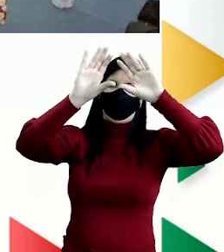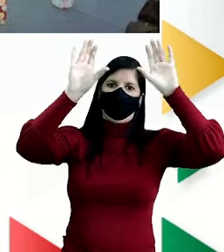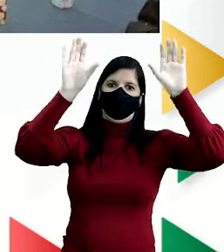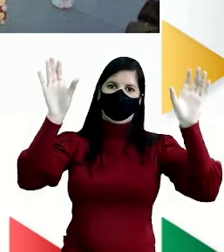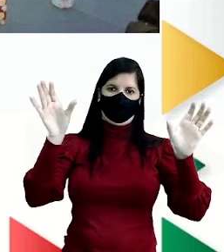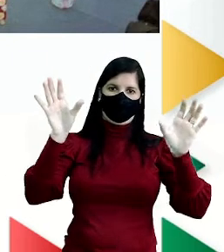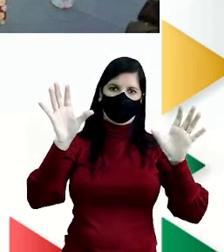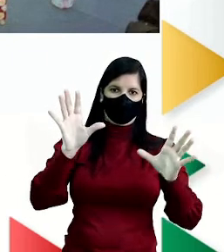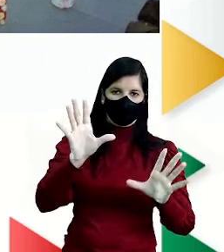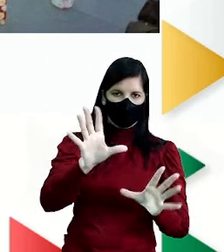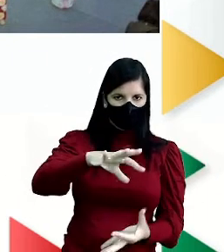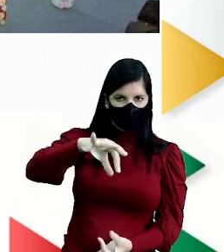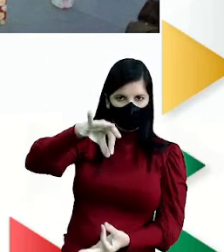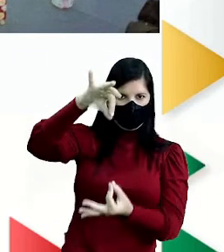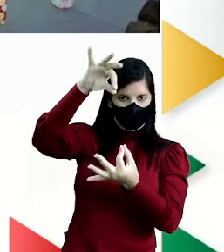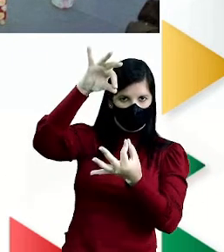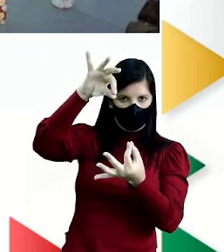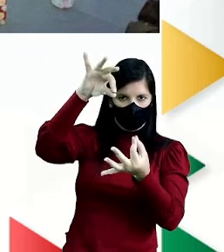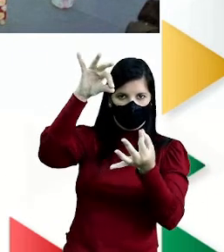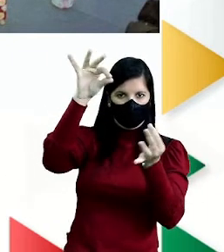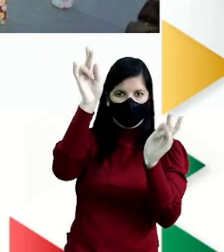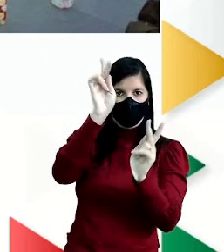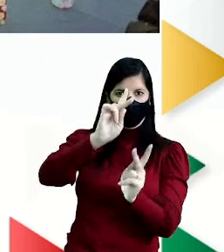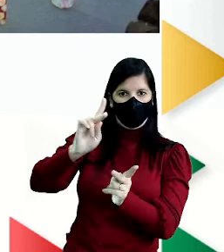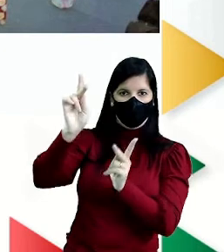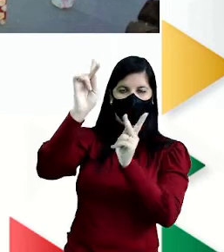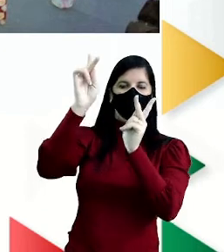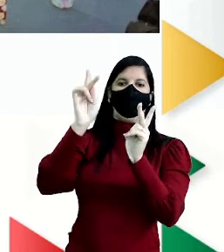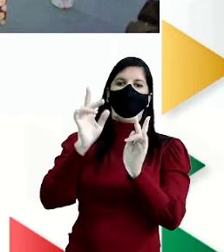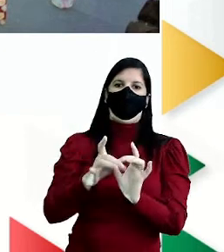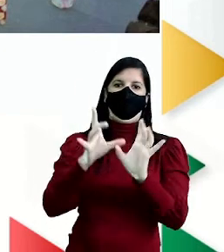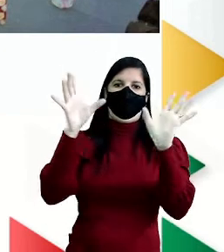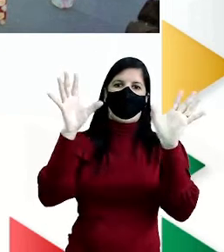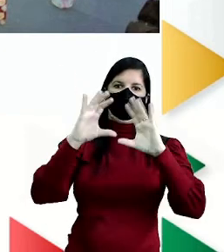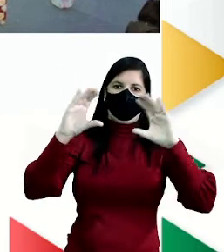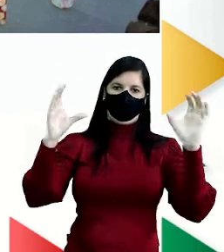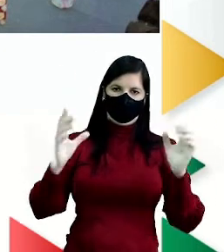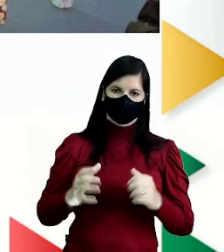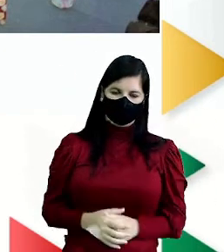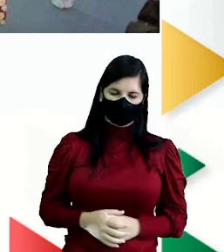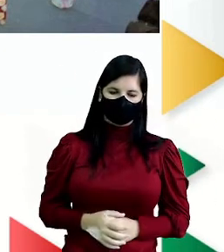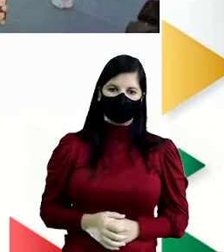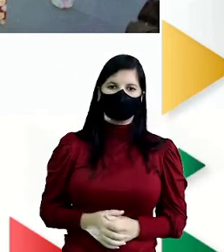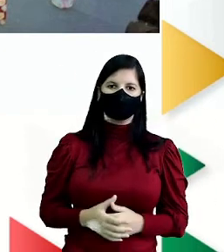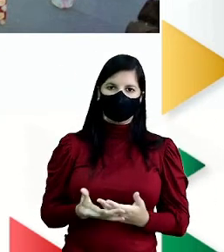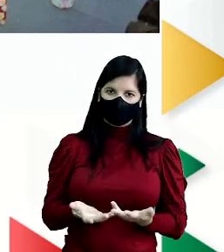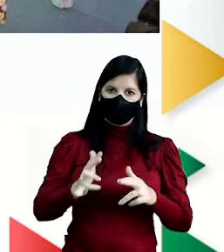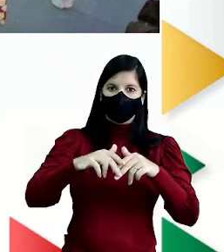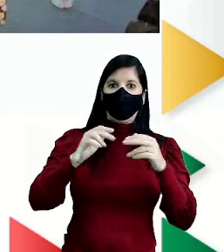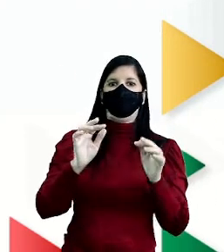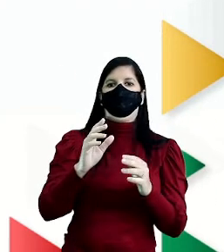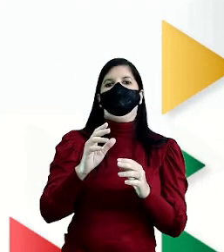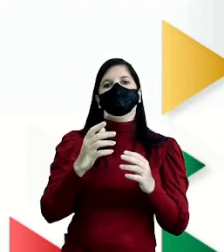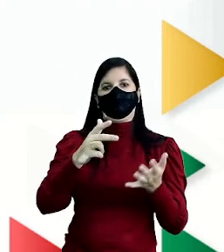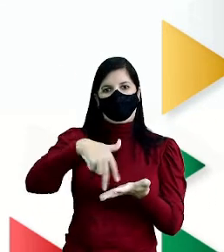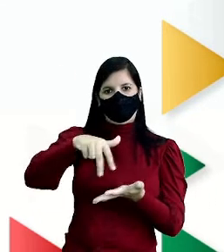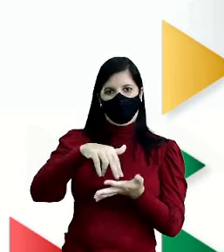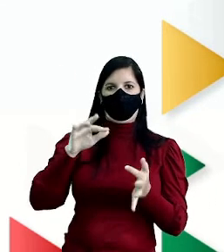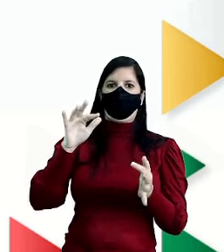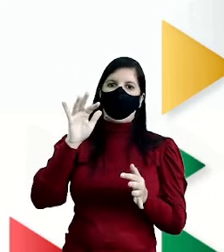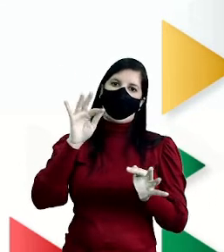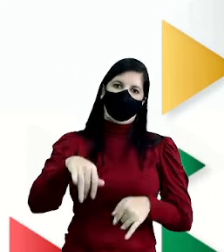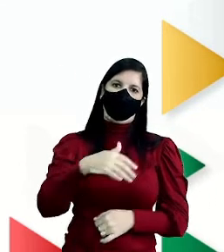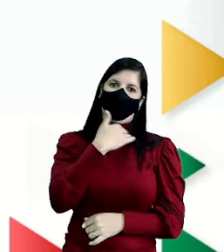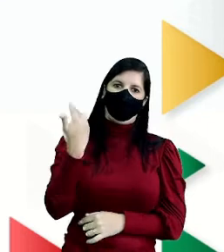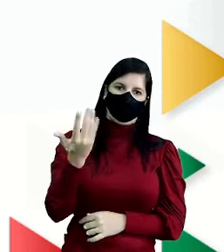espírito conseguiu, né, a paz e a alegria, né, e vai para o céu. Então, o Bon Odori justamente é dança do finado. Temos